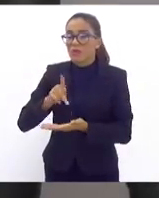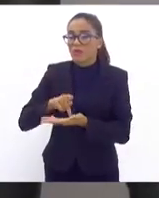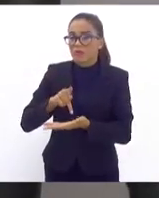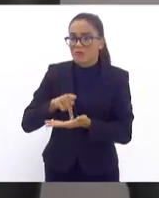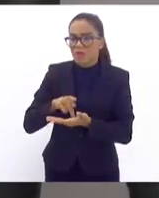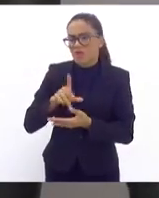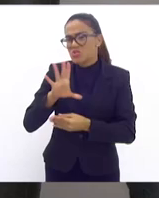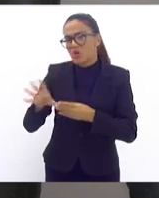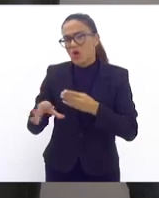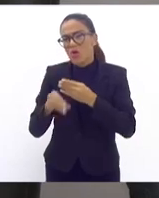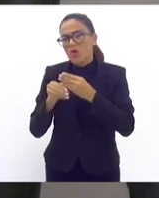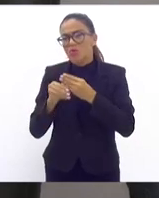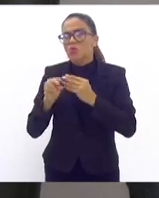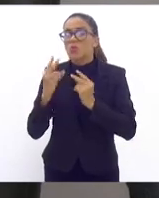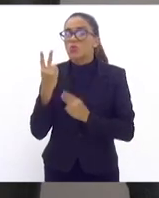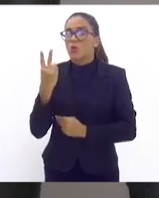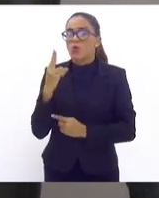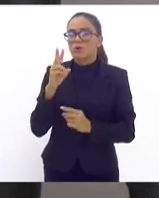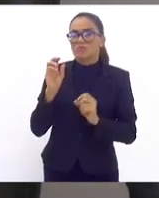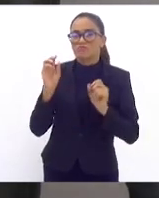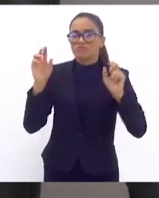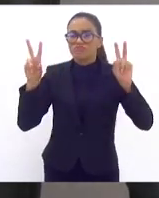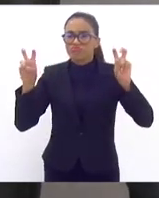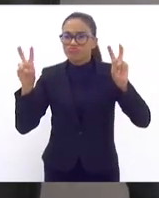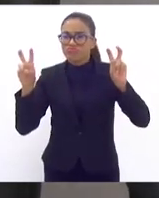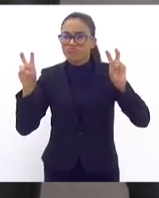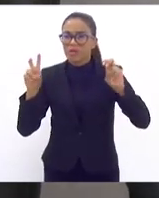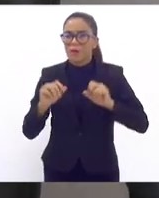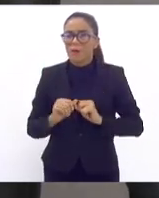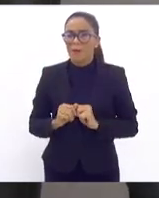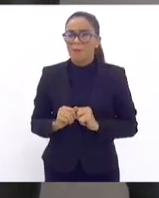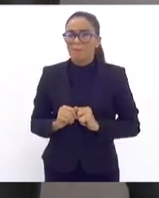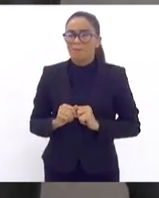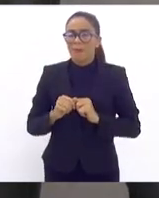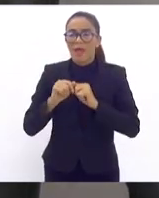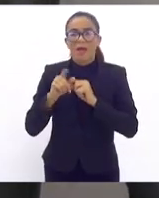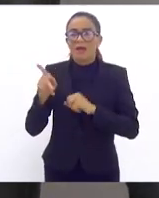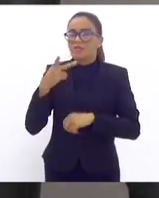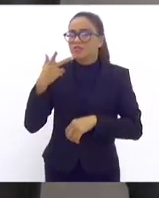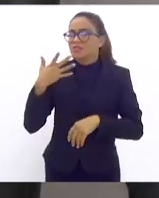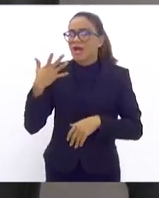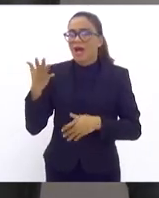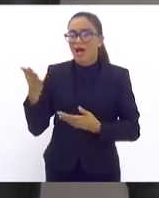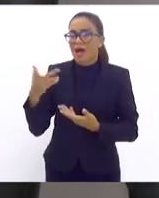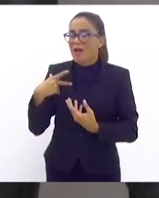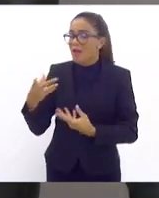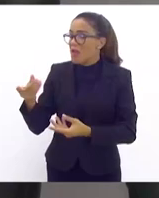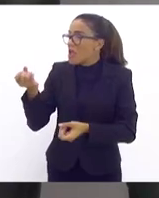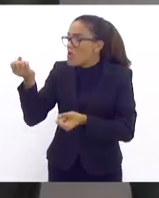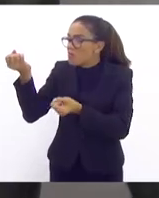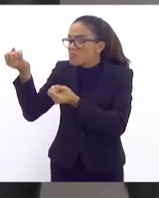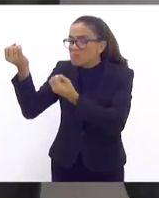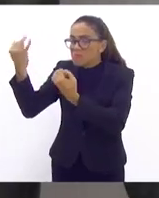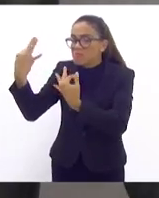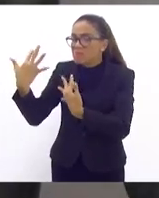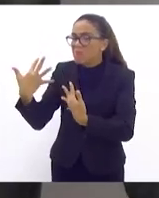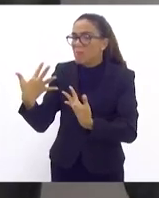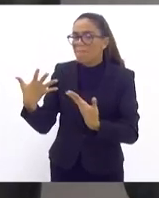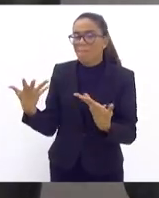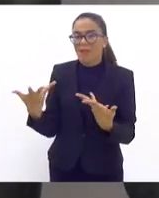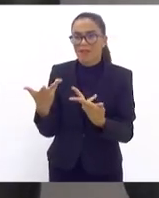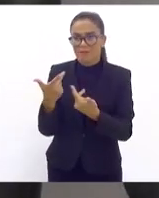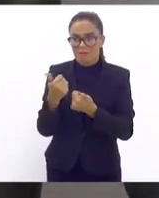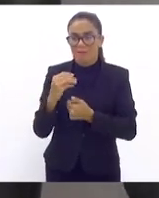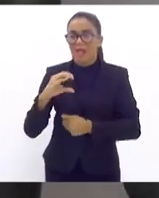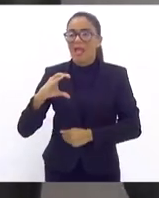ou dois aspectos que eu considero importantes, porque fiquei amplamente contemplada com a fala do meu querido deputado Carlos